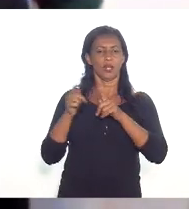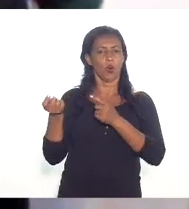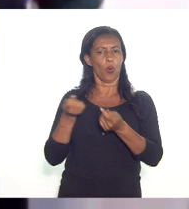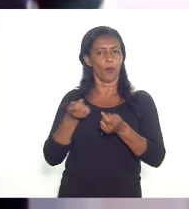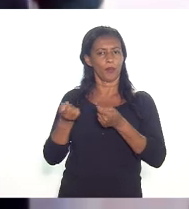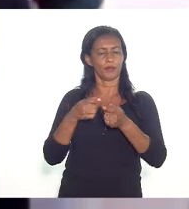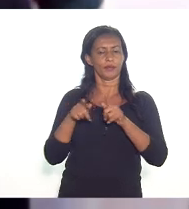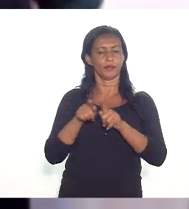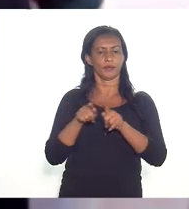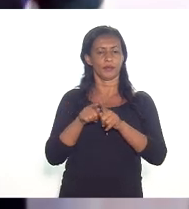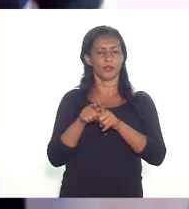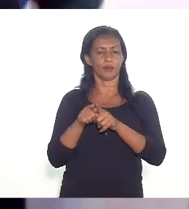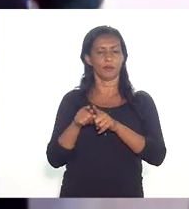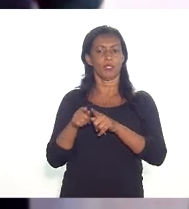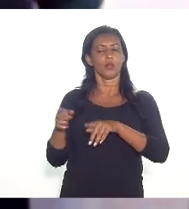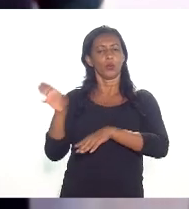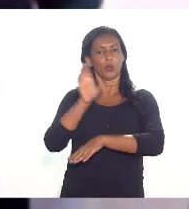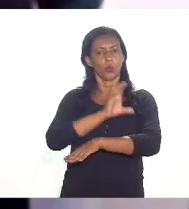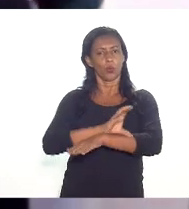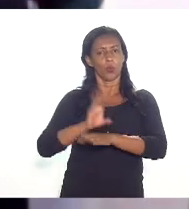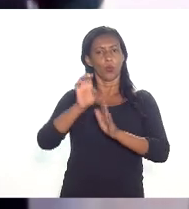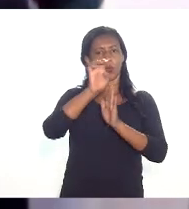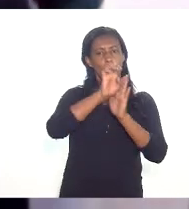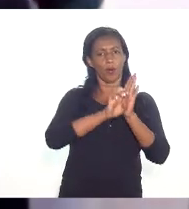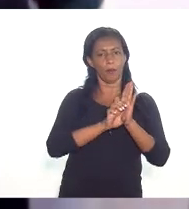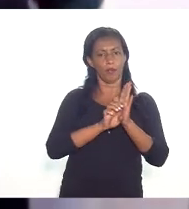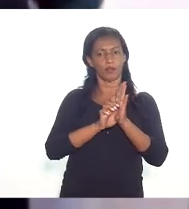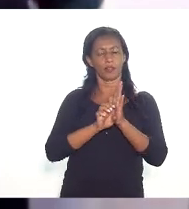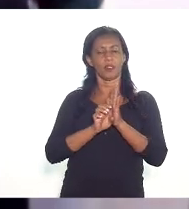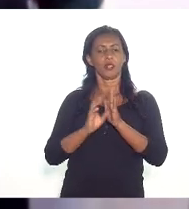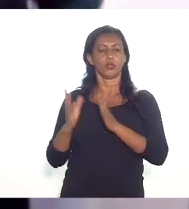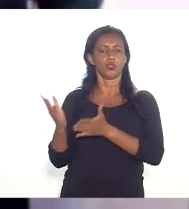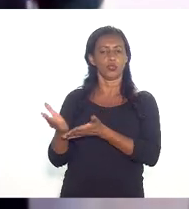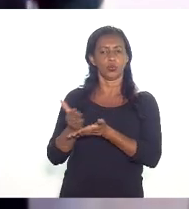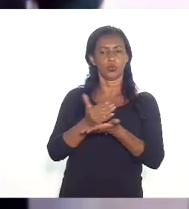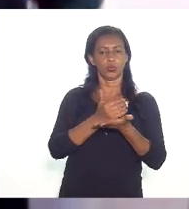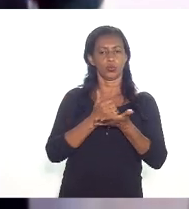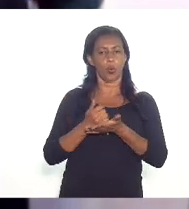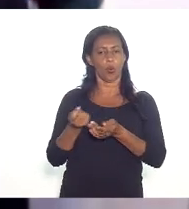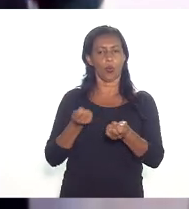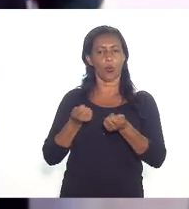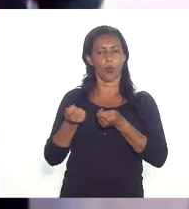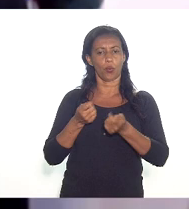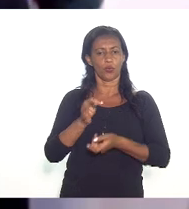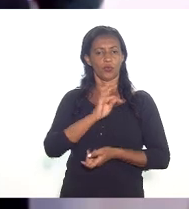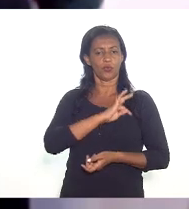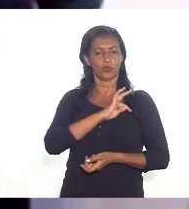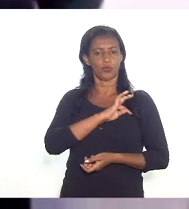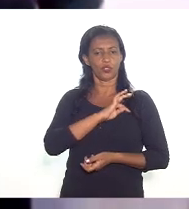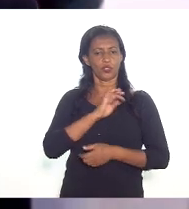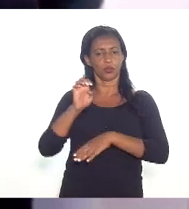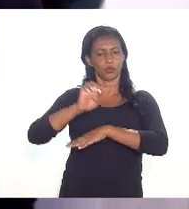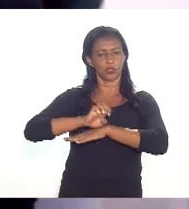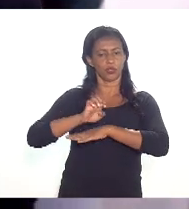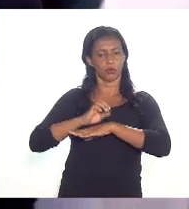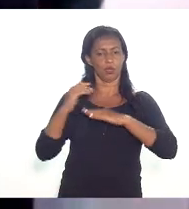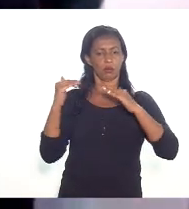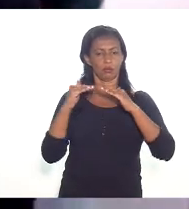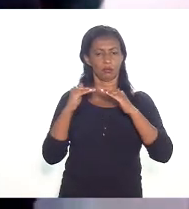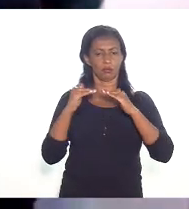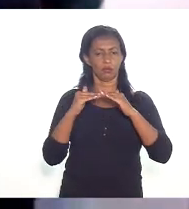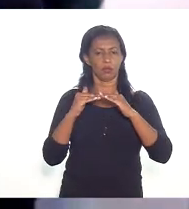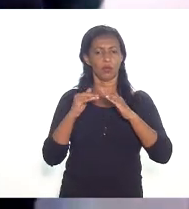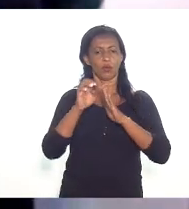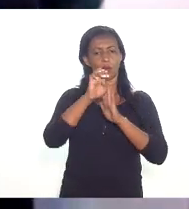as emendas da Comissão de Cultura, de Tributação, Controle da Arrecadação Estadual e Fiscalização dos Tributos Estaduais favorável, com